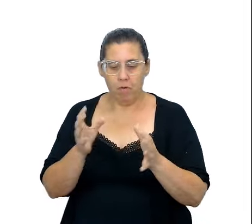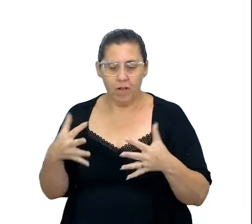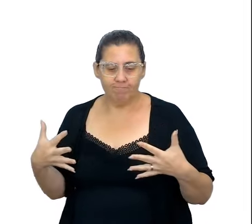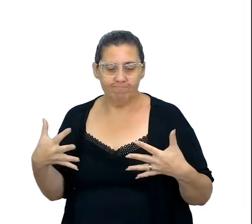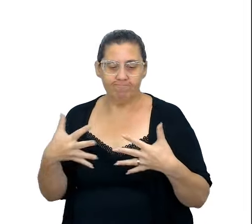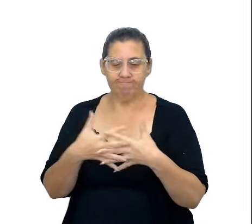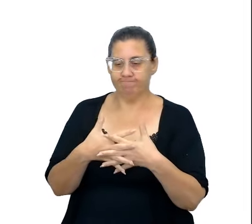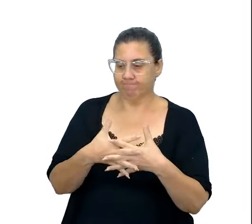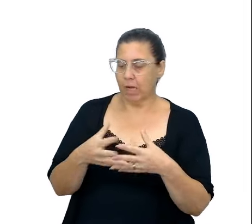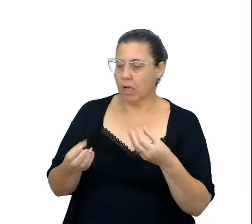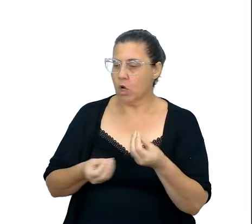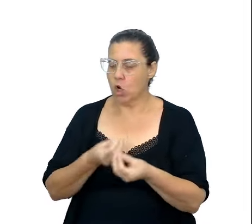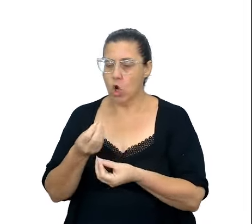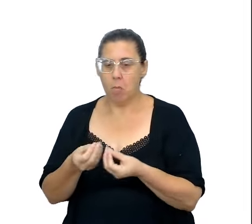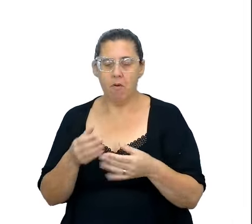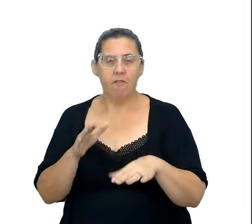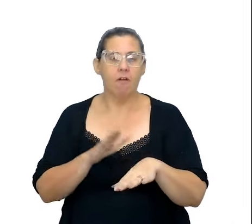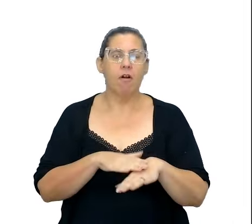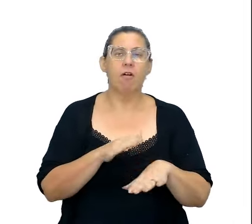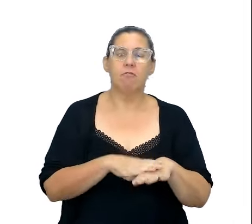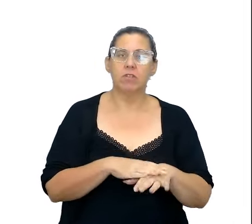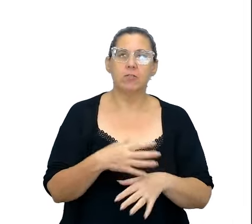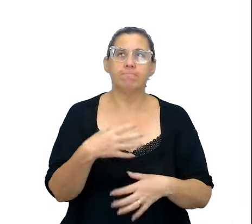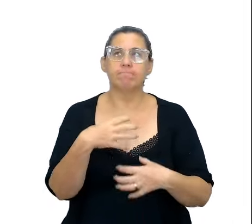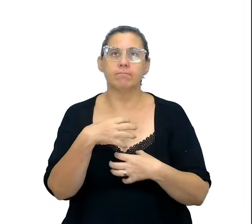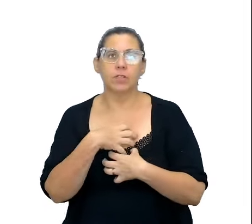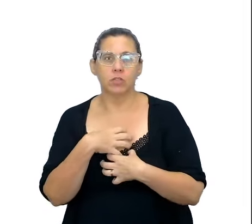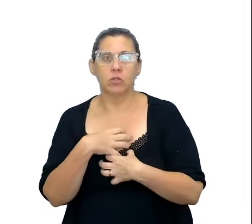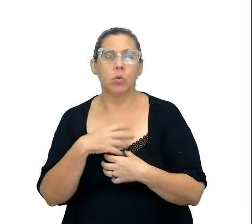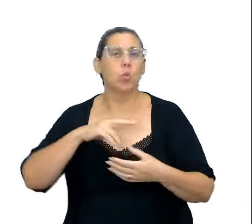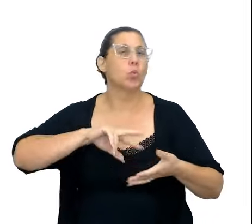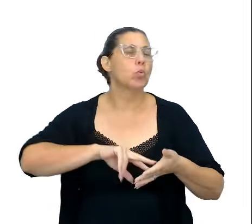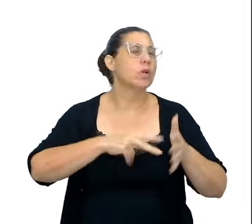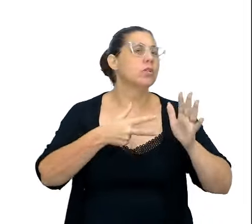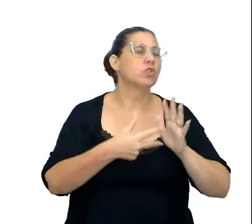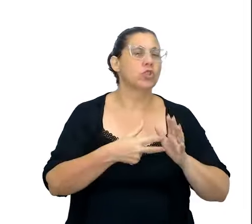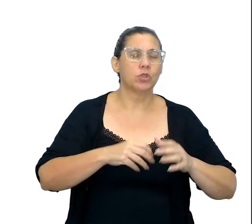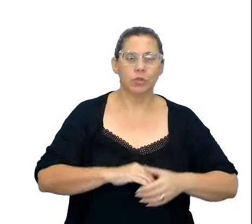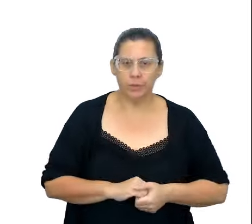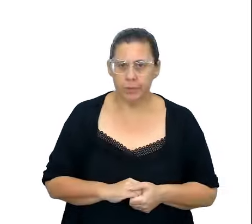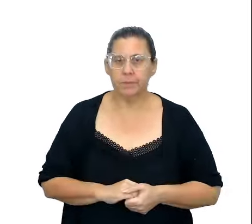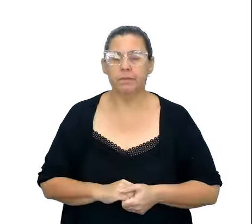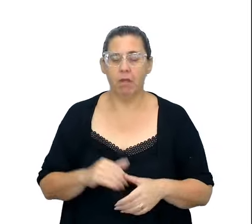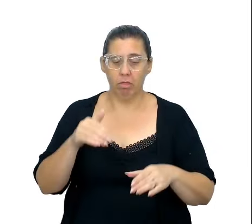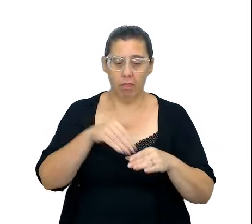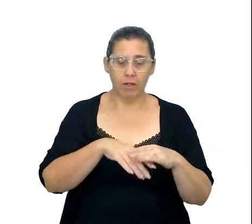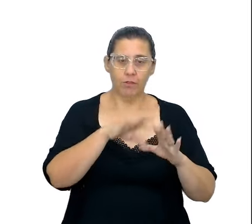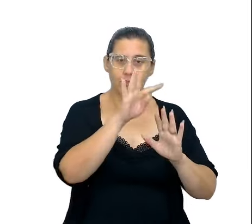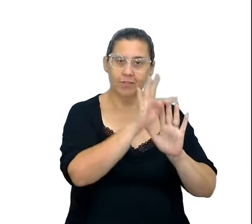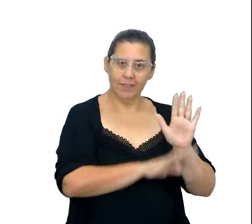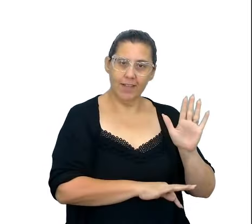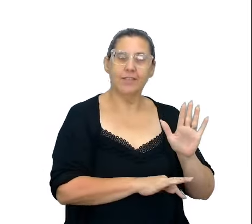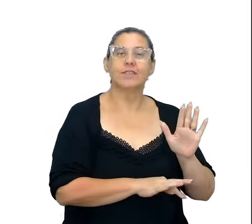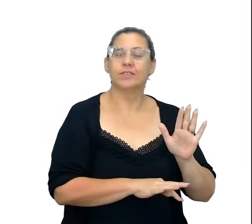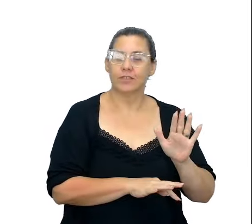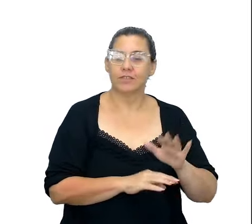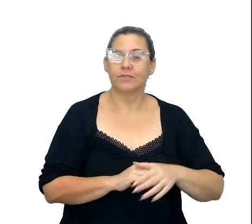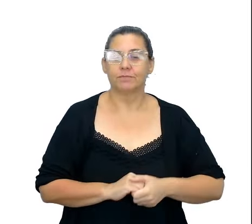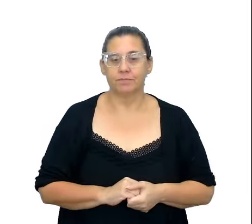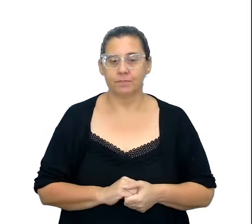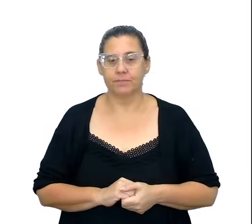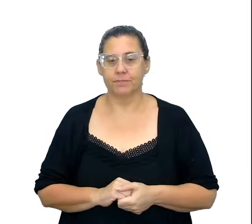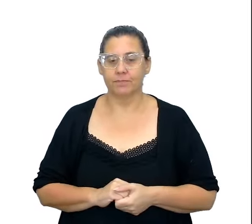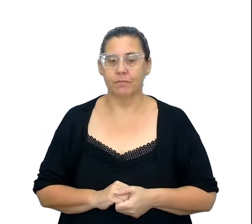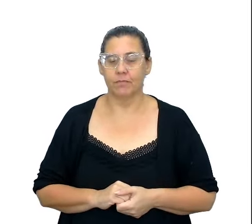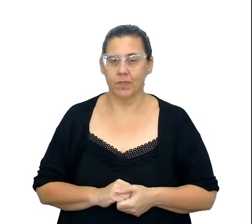que isso proporciona um efeito de sentido dentro do texto, né? Dentro do texto fábula, que é o gênero que ele está trabalhando